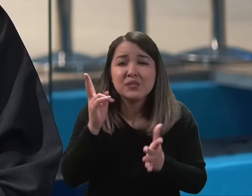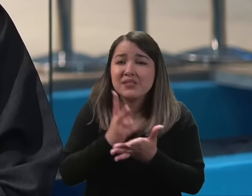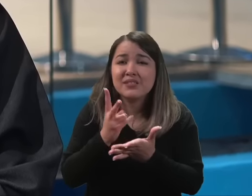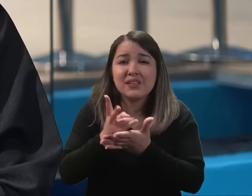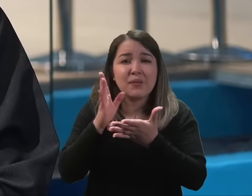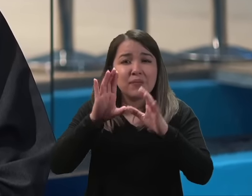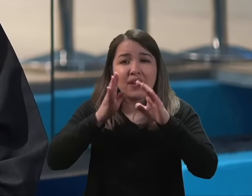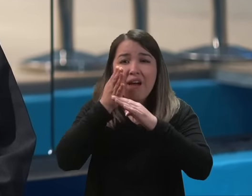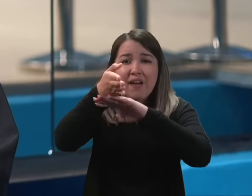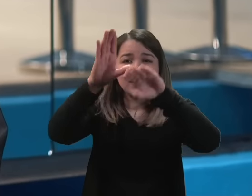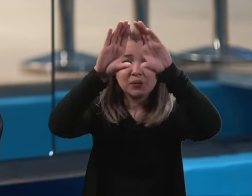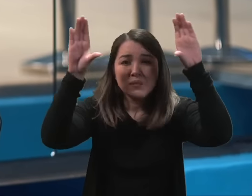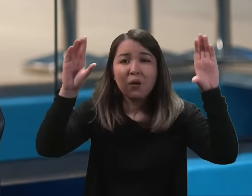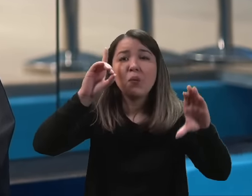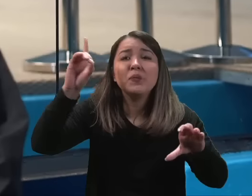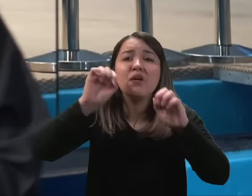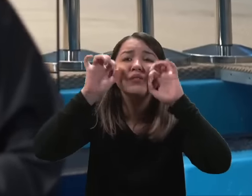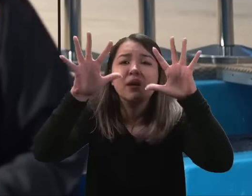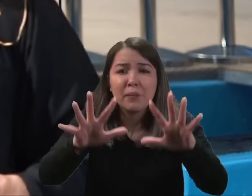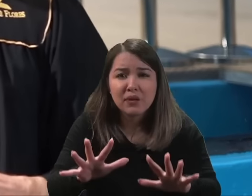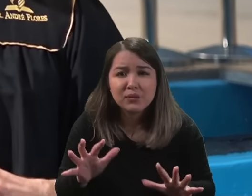te abençoe amém